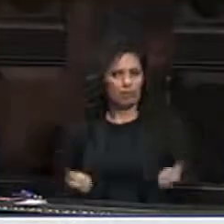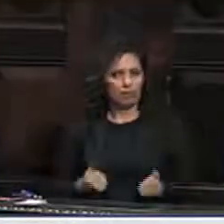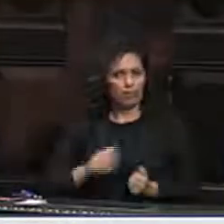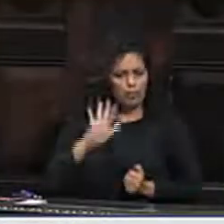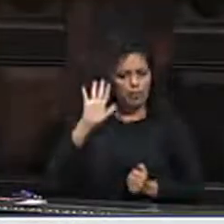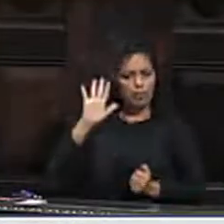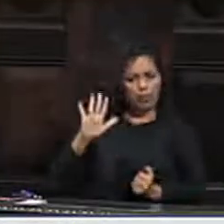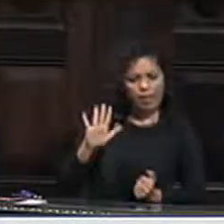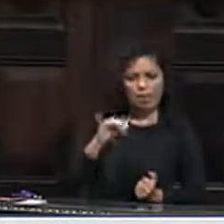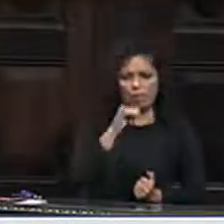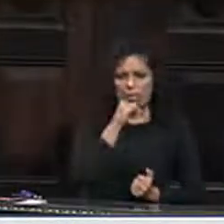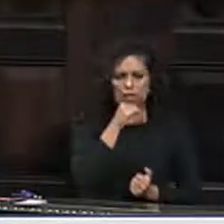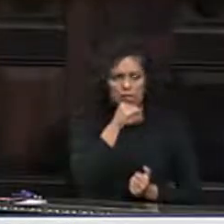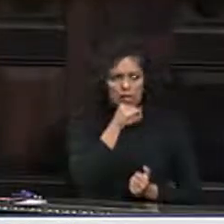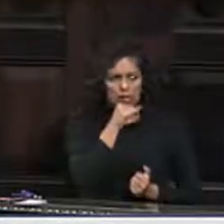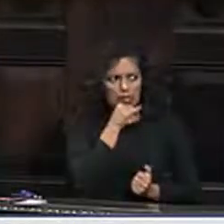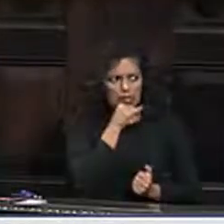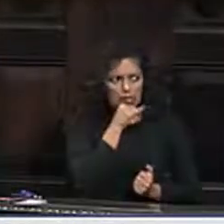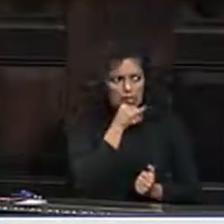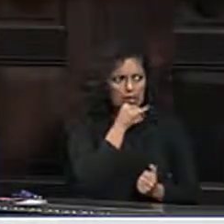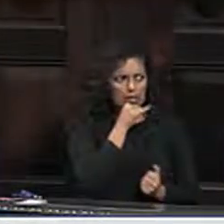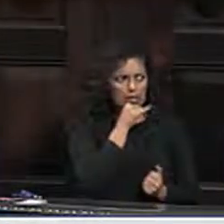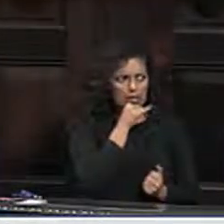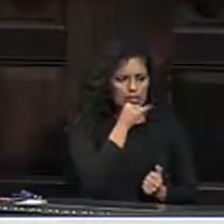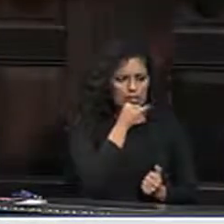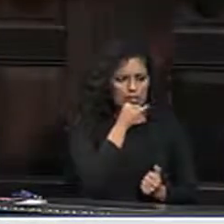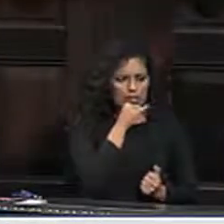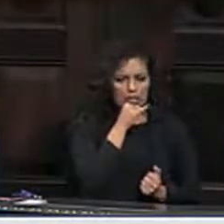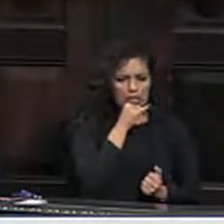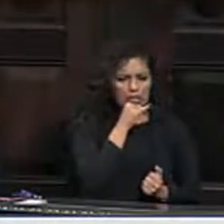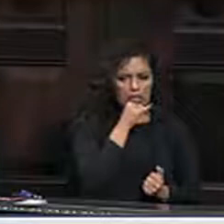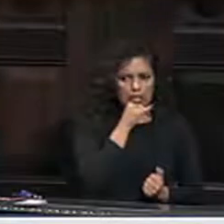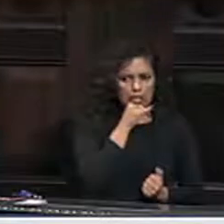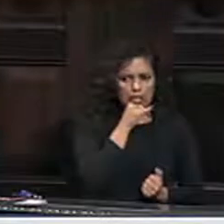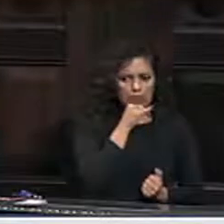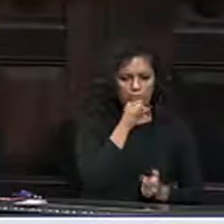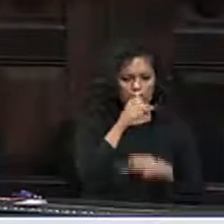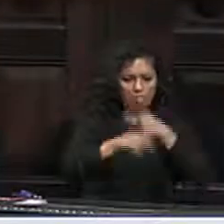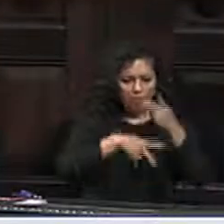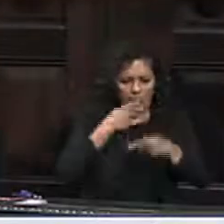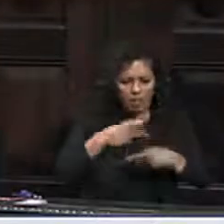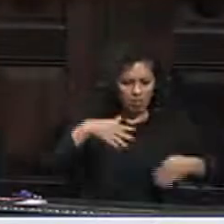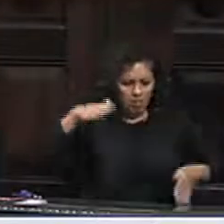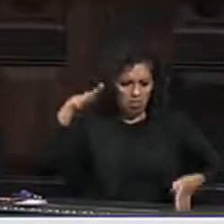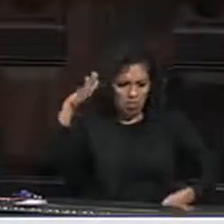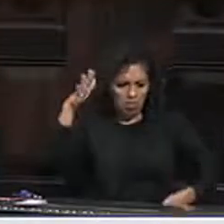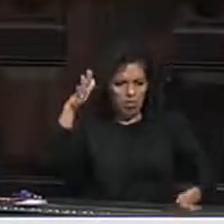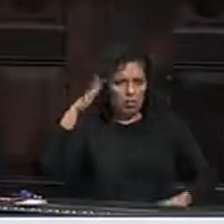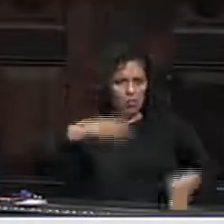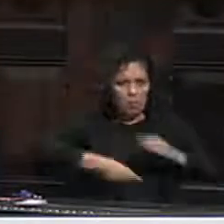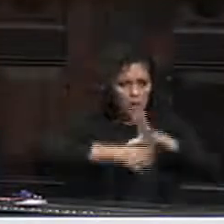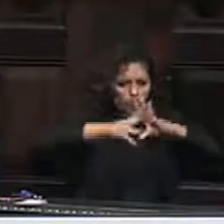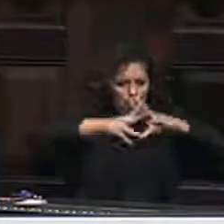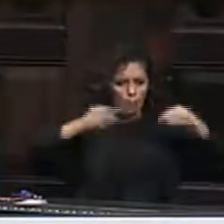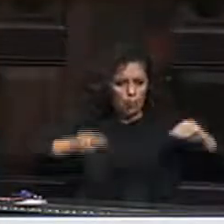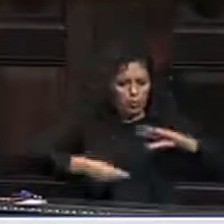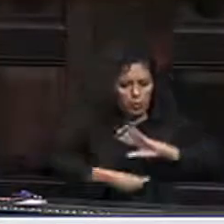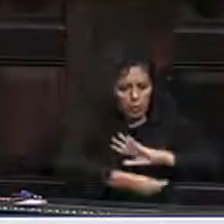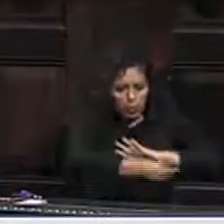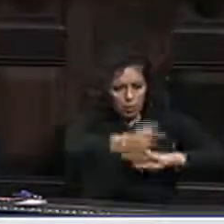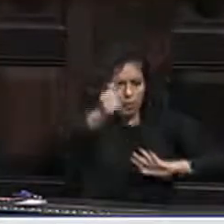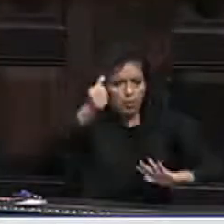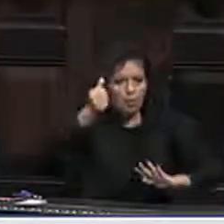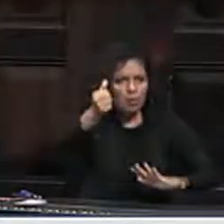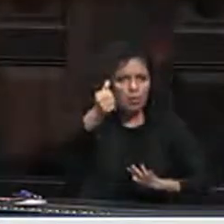2x2, que parte do narco saiu do morro por dentro